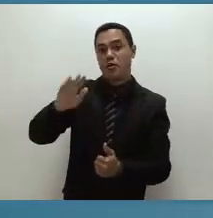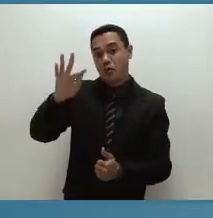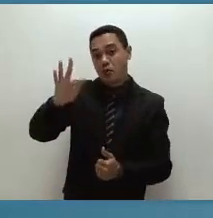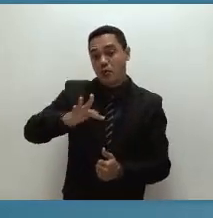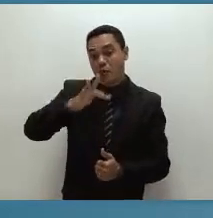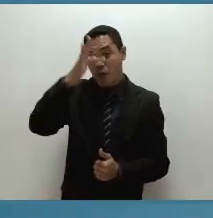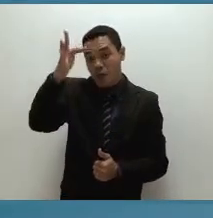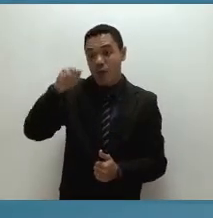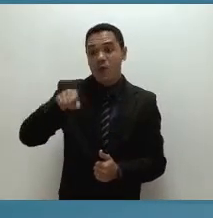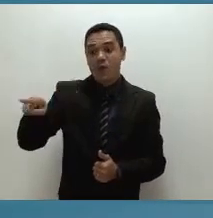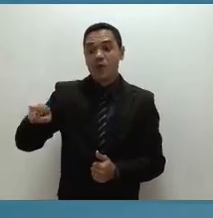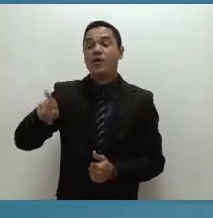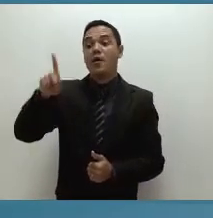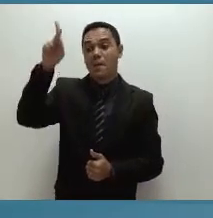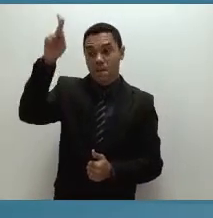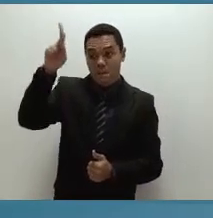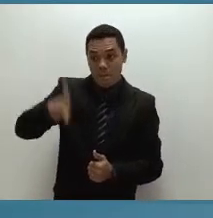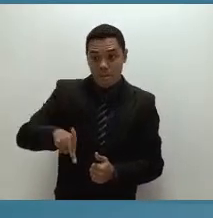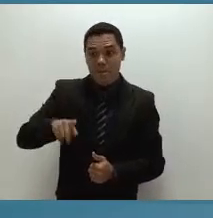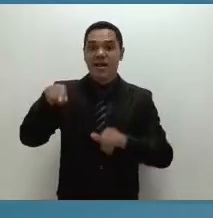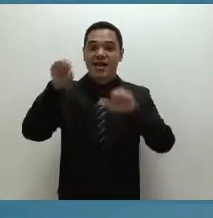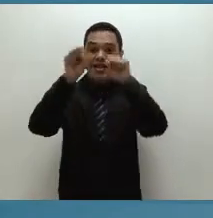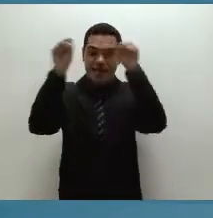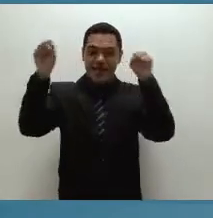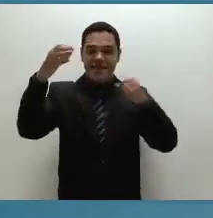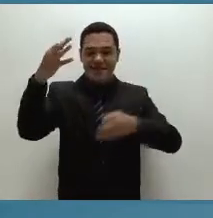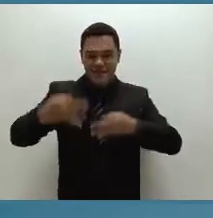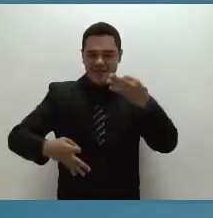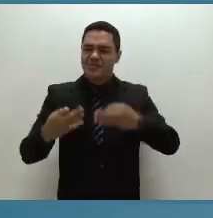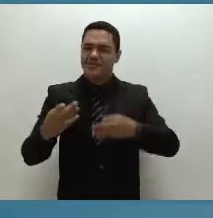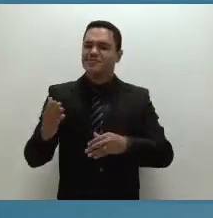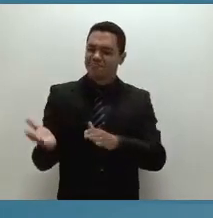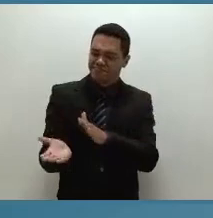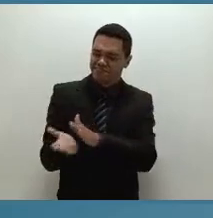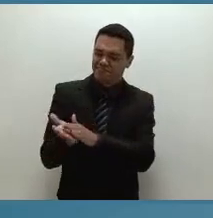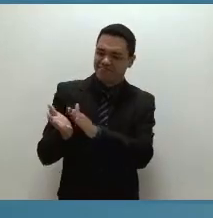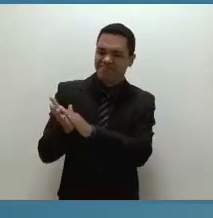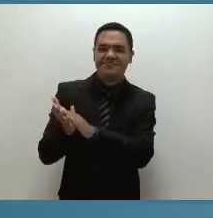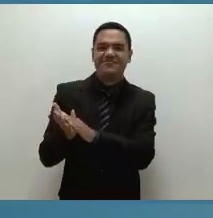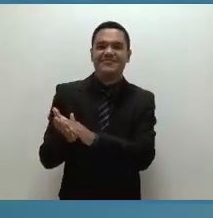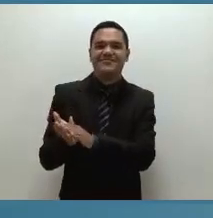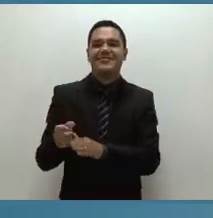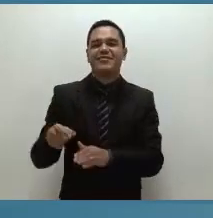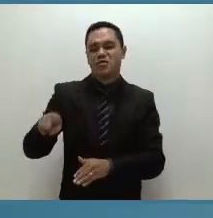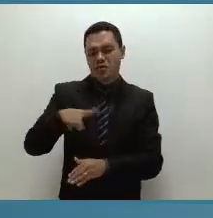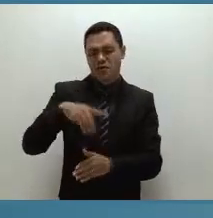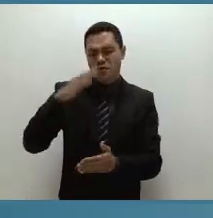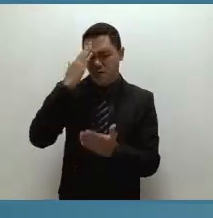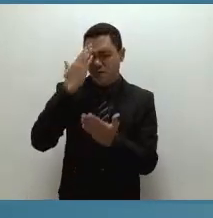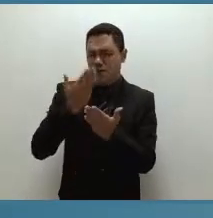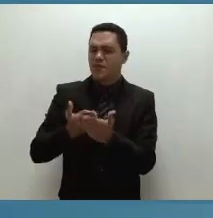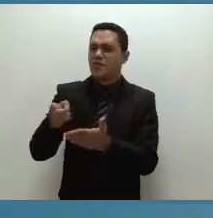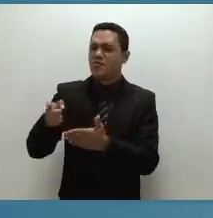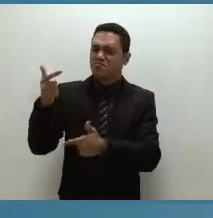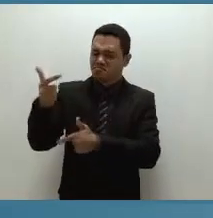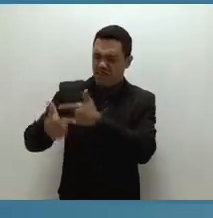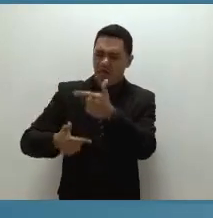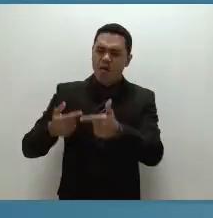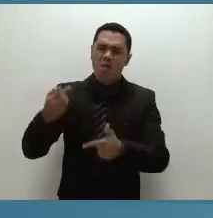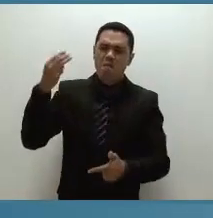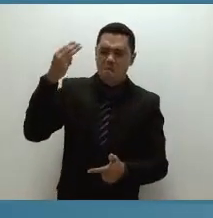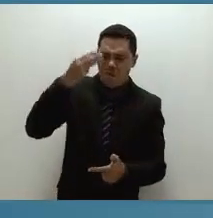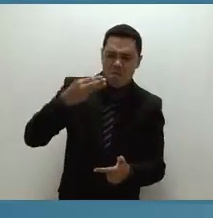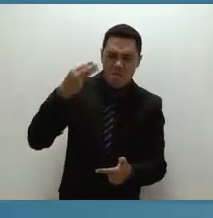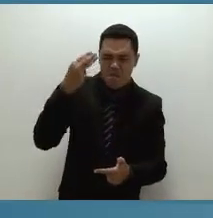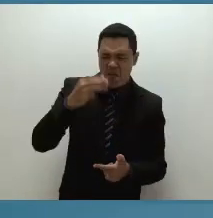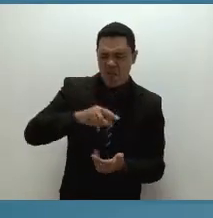República Brasileira é essa mesmo. Então, eu quero homenagear a Vossa Excelência. Nós confiamos muito no trabalho de vocês. Tem muita experiência. E que